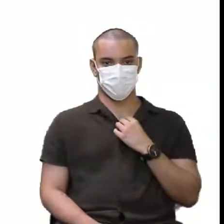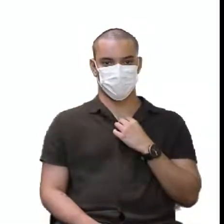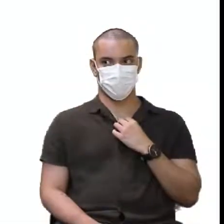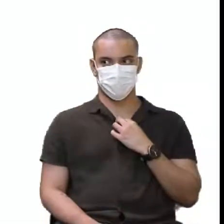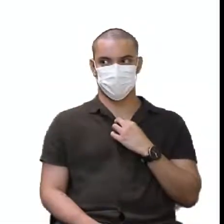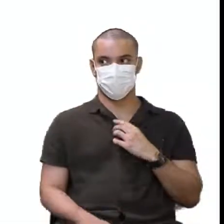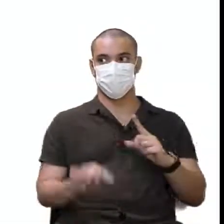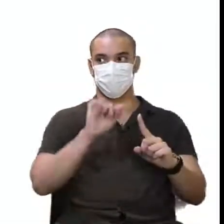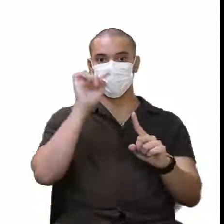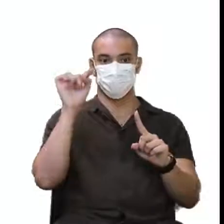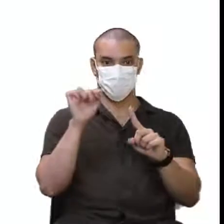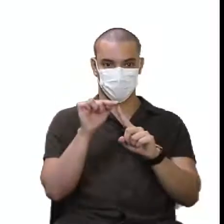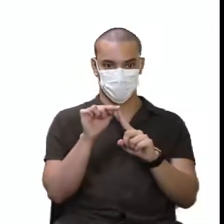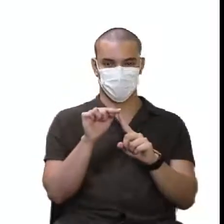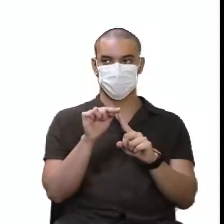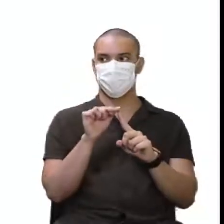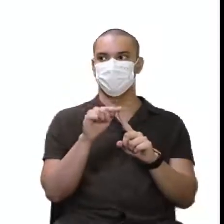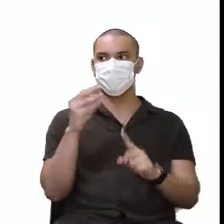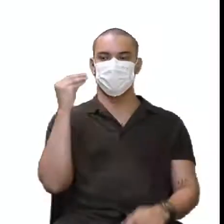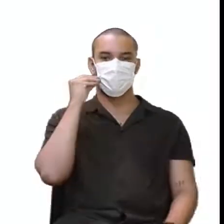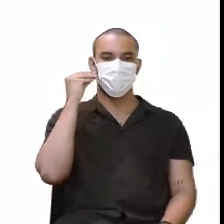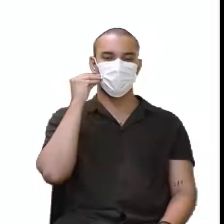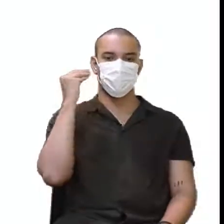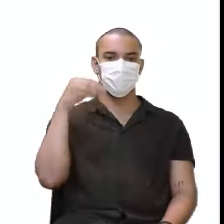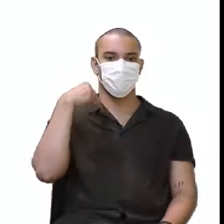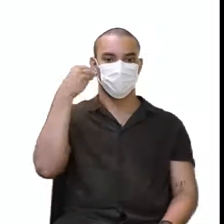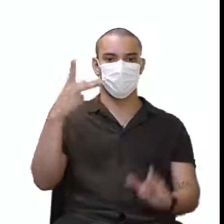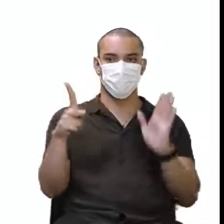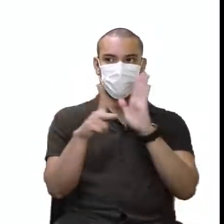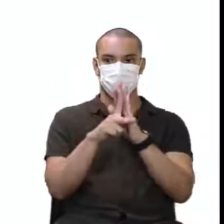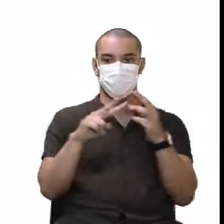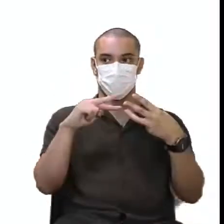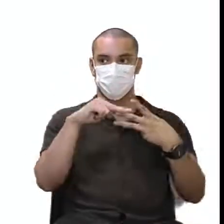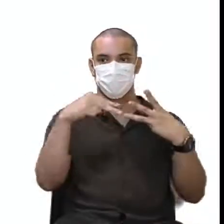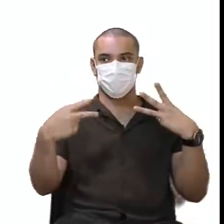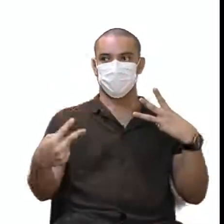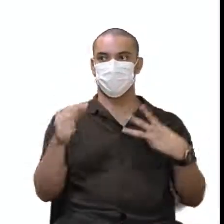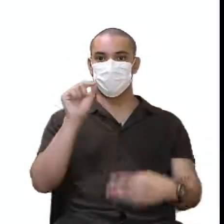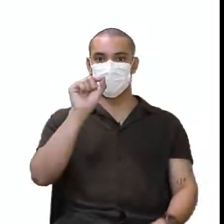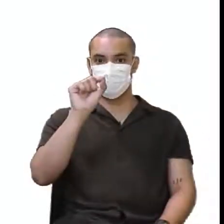O objetivo do experimento mendeliano. Vamos lá?